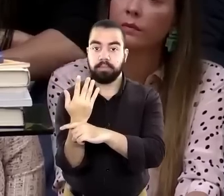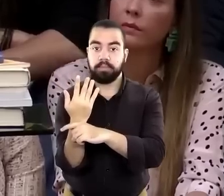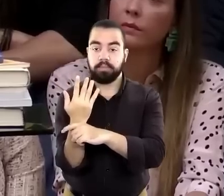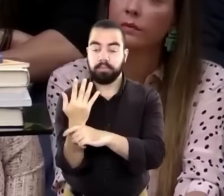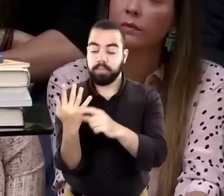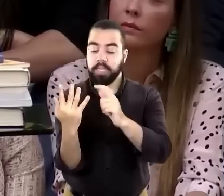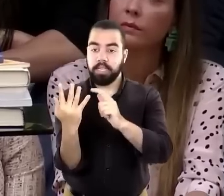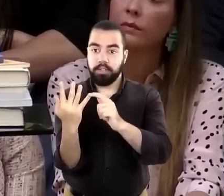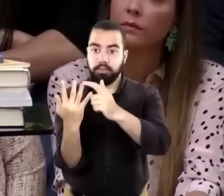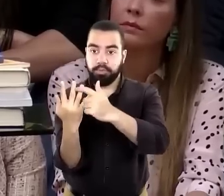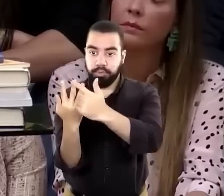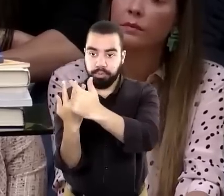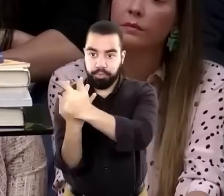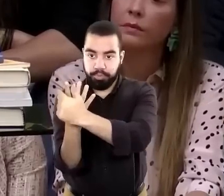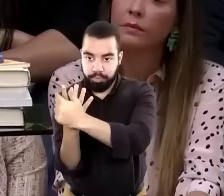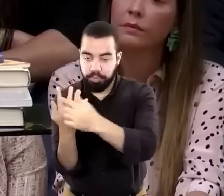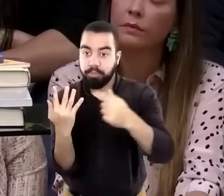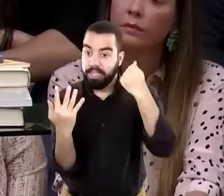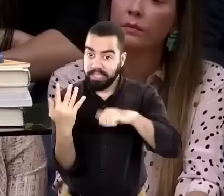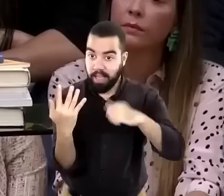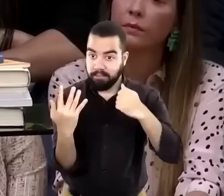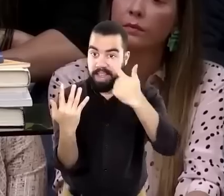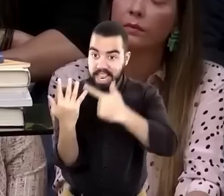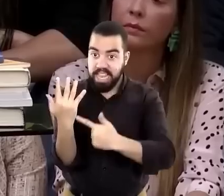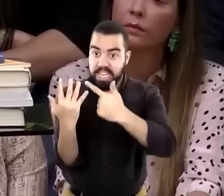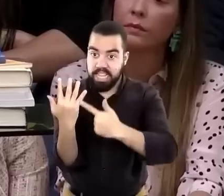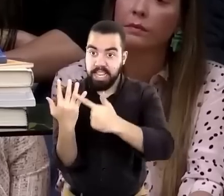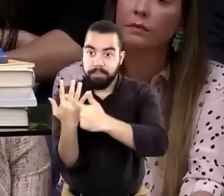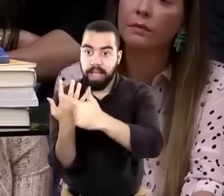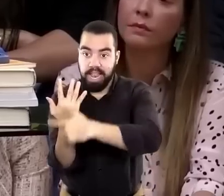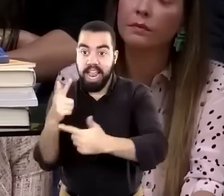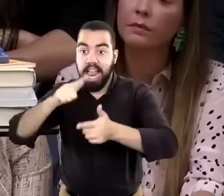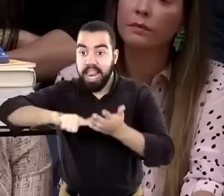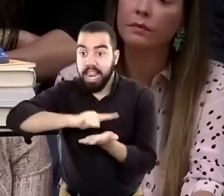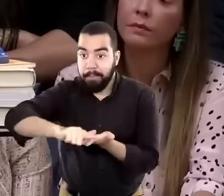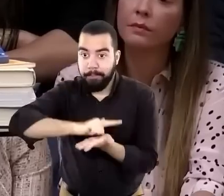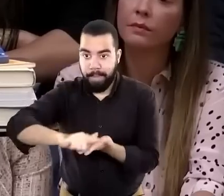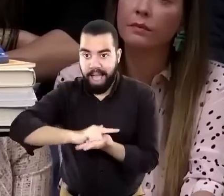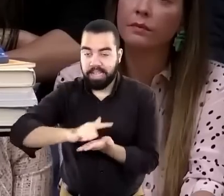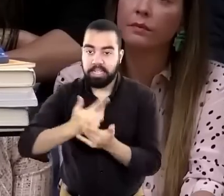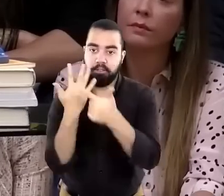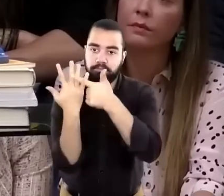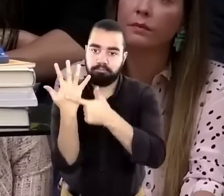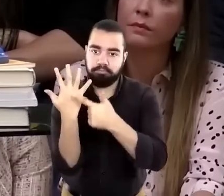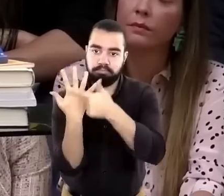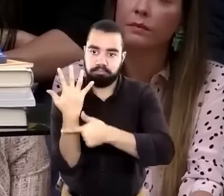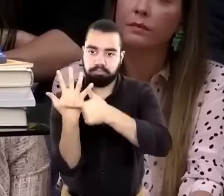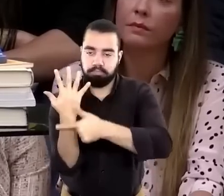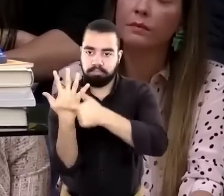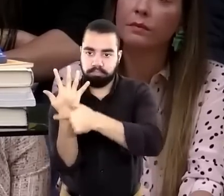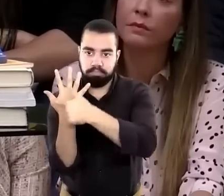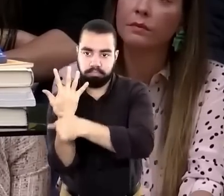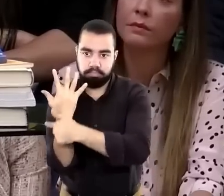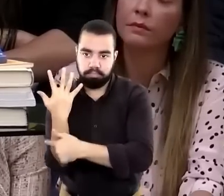espervitadeira para tirar o borrão. Sabem por quê? Isso tem algumas lições importantes para nós. Se aqui Jesus é esta